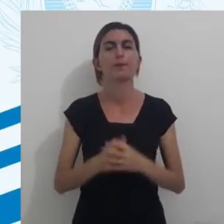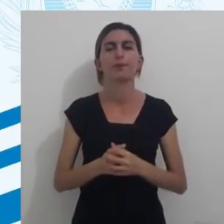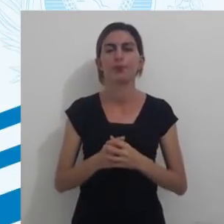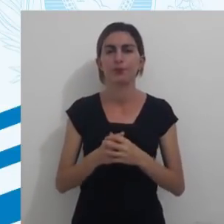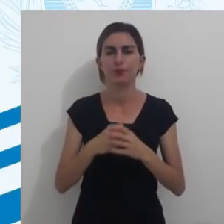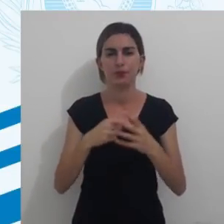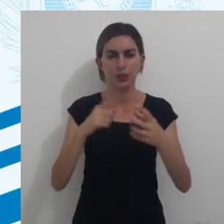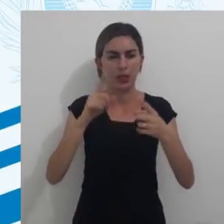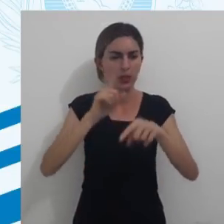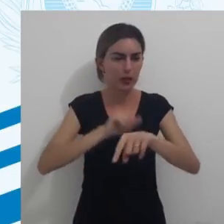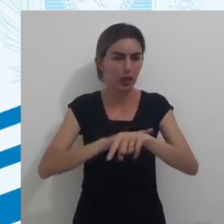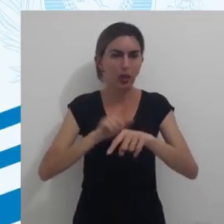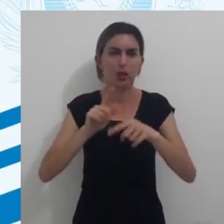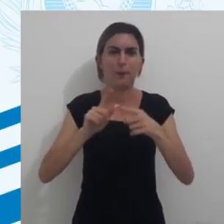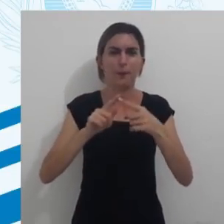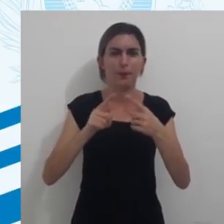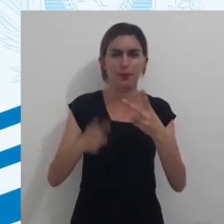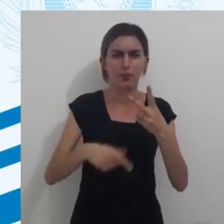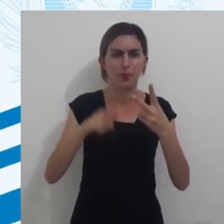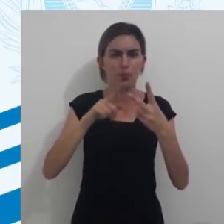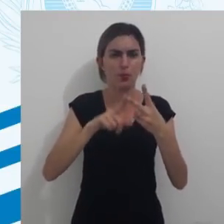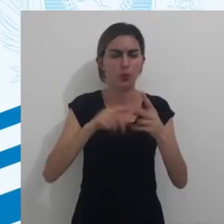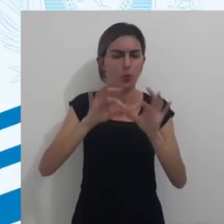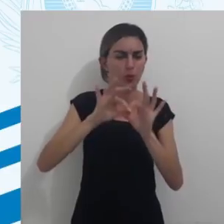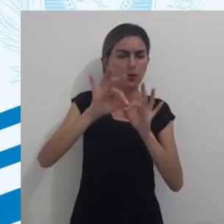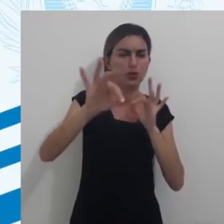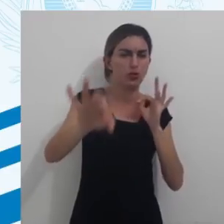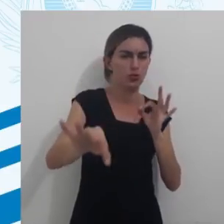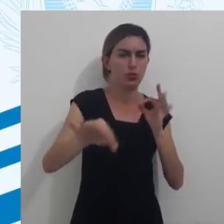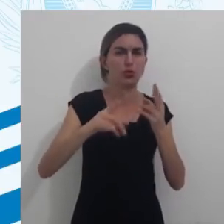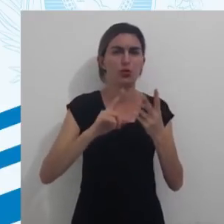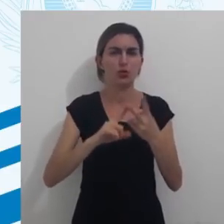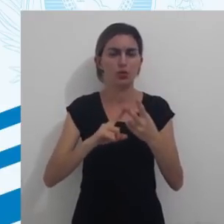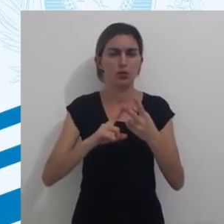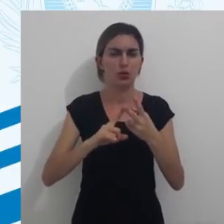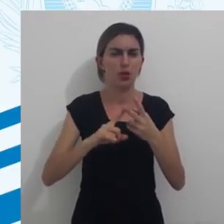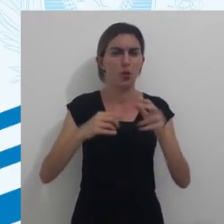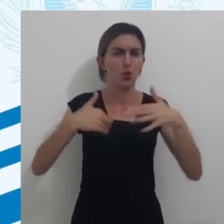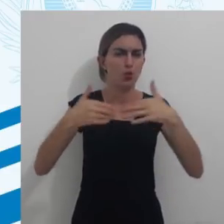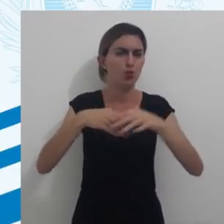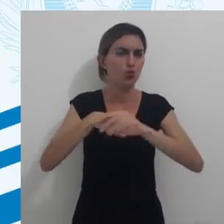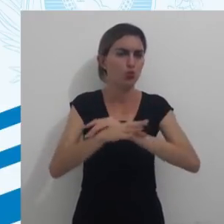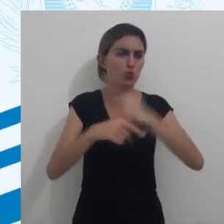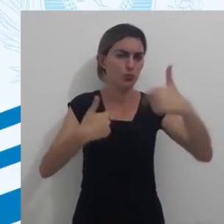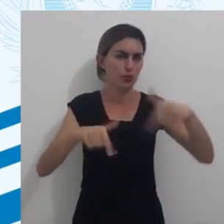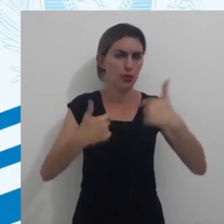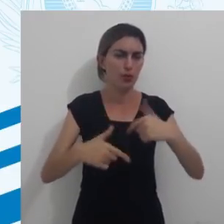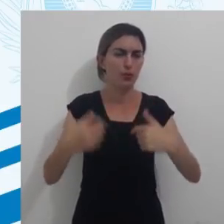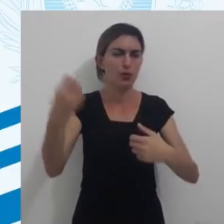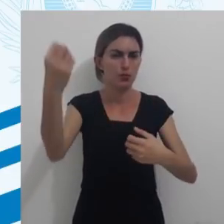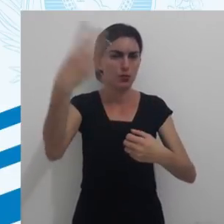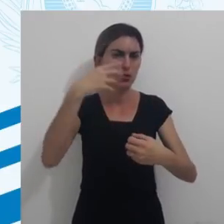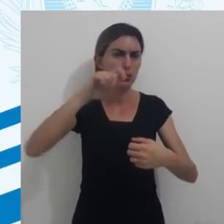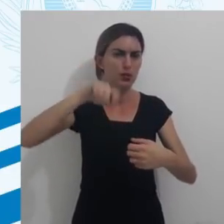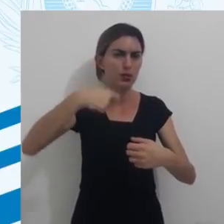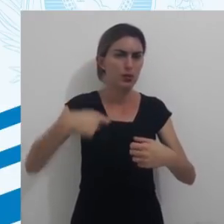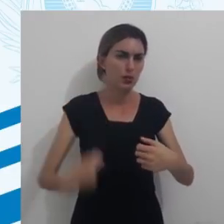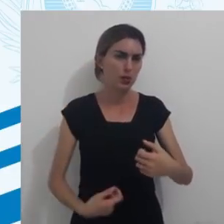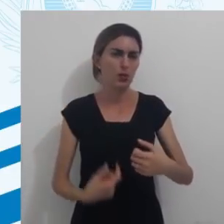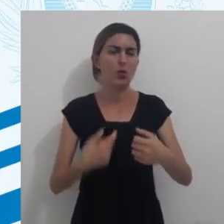eles: tempo, blindagem e distâncias, hábitos de trabalhos, sinalização